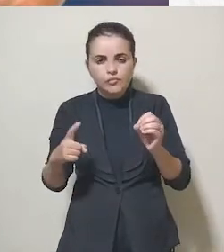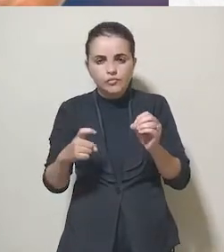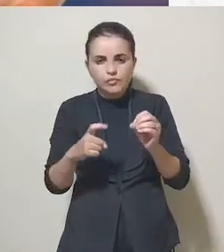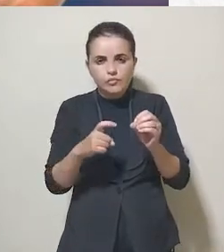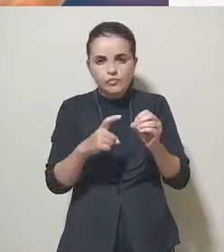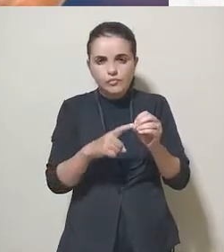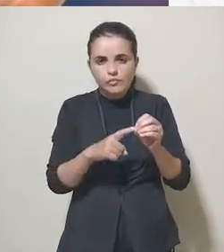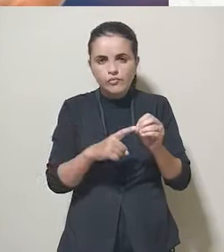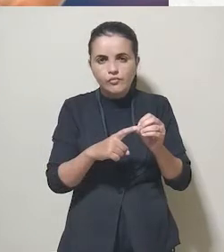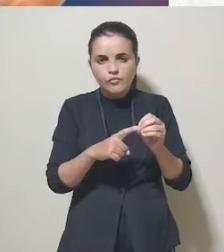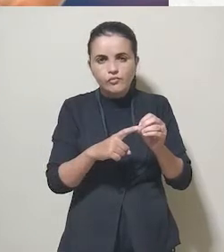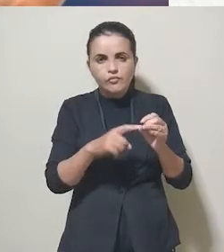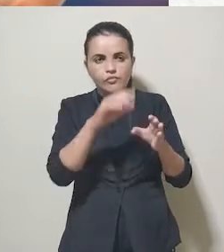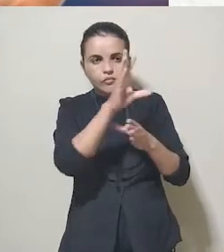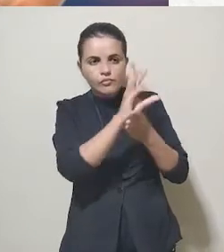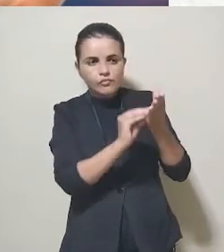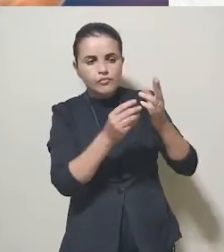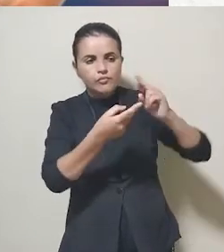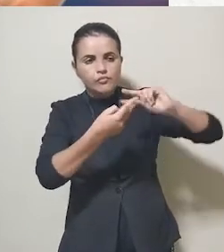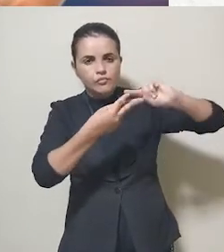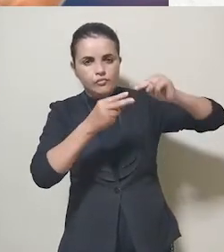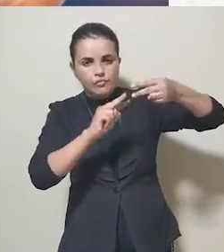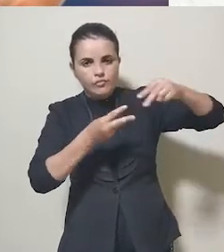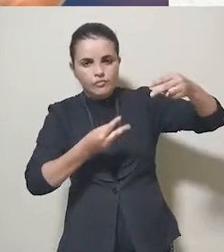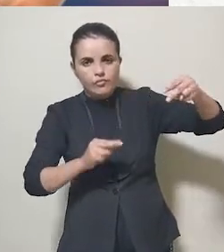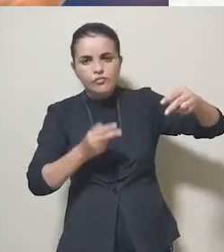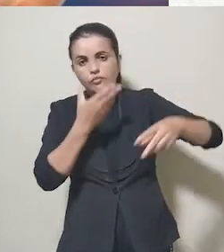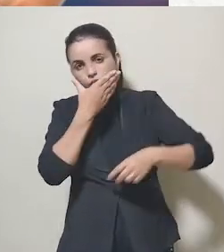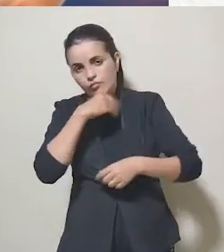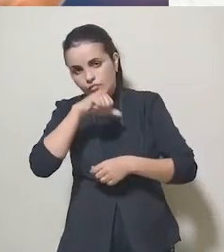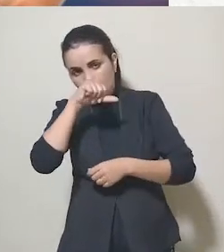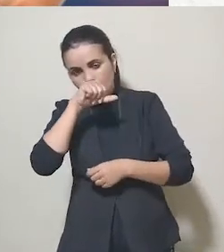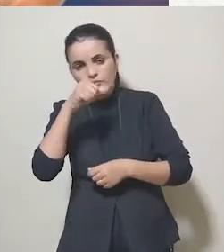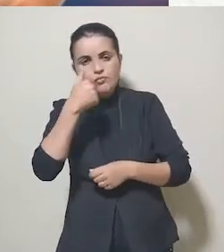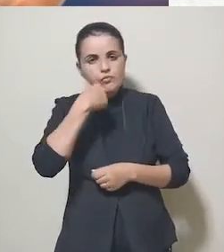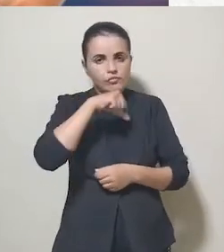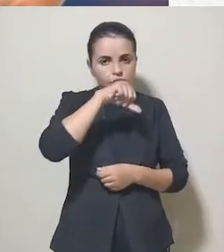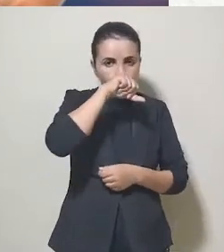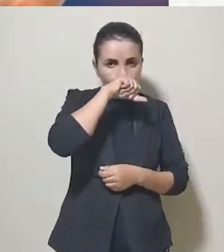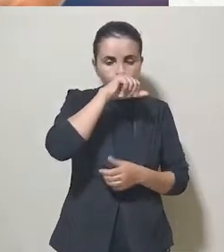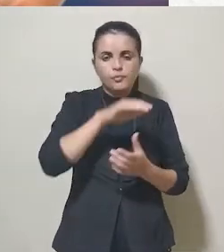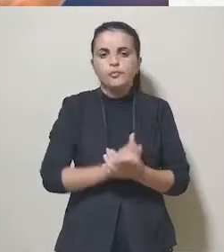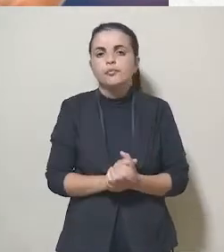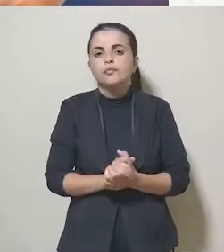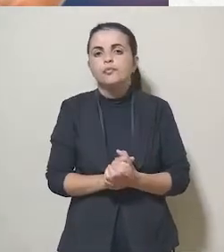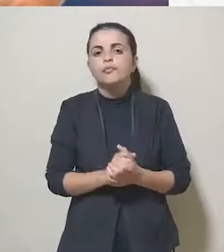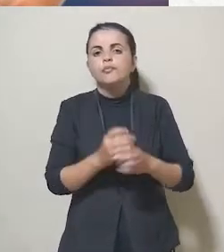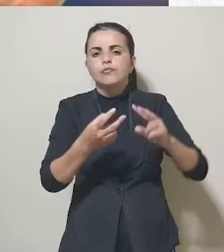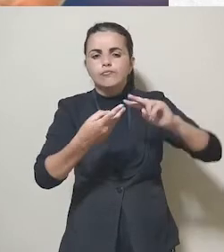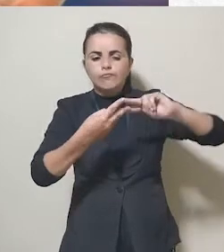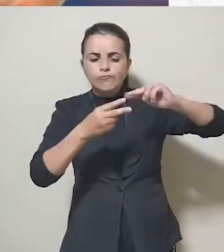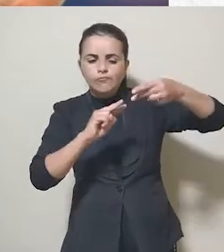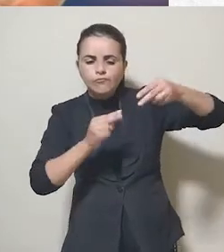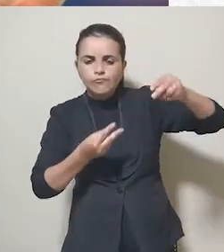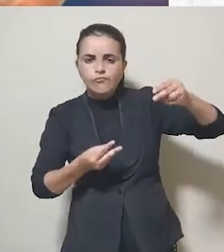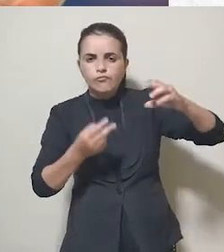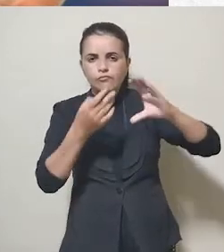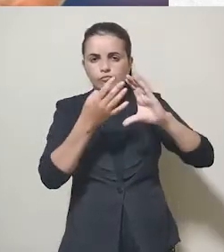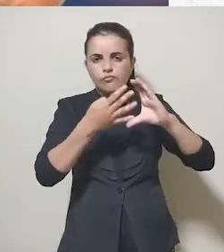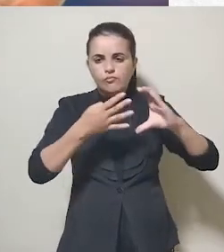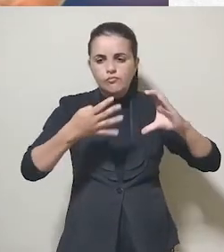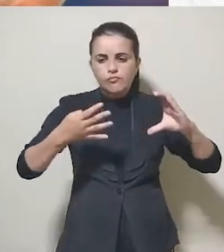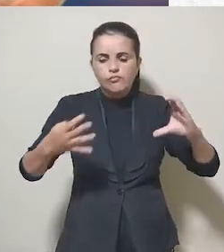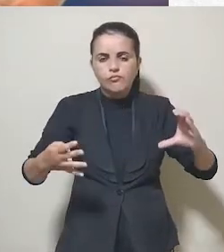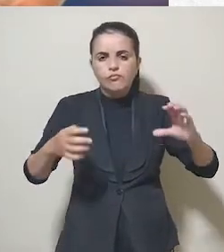novo ser com características semelhantes aos progenitores, ou seja, aos pais, ao pai e à mãe. As características